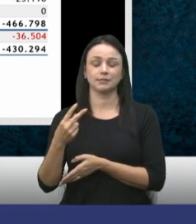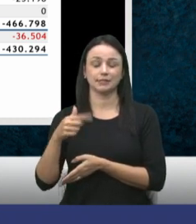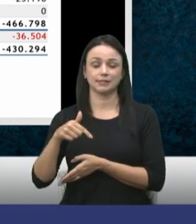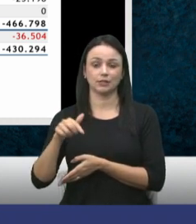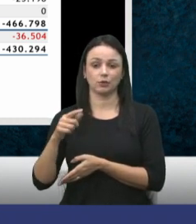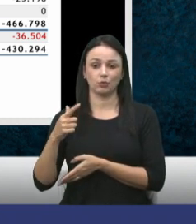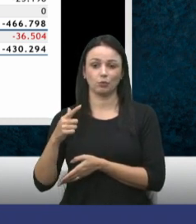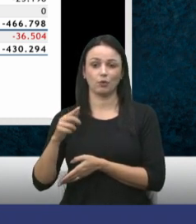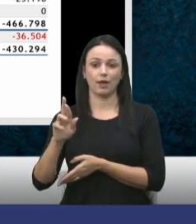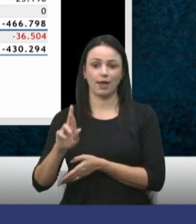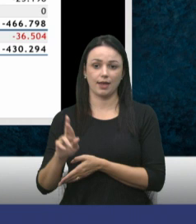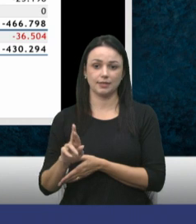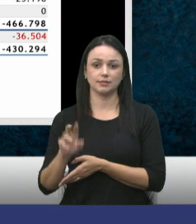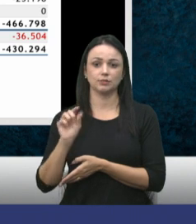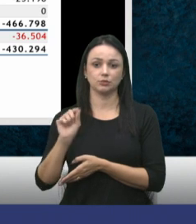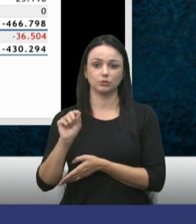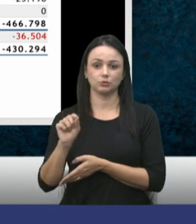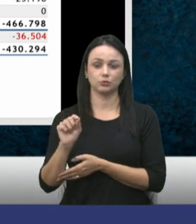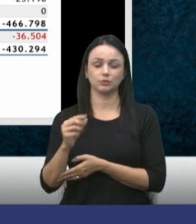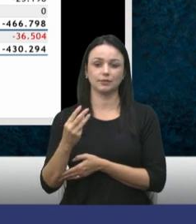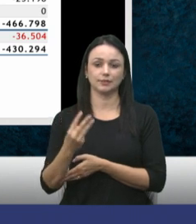220.781.000, correspondentes a